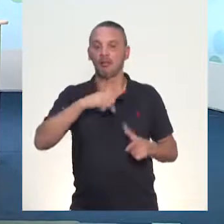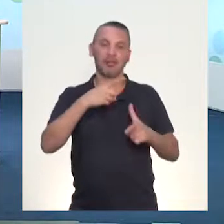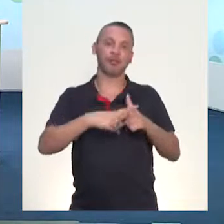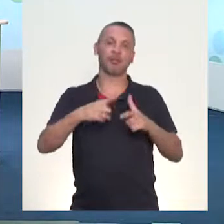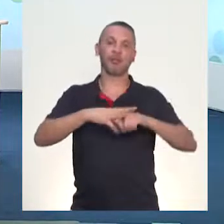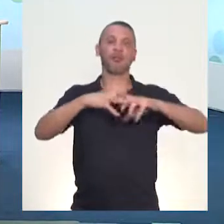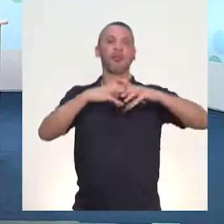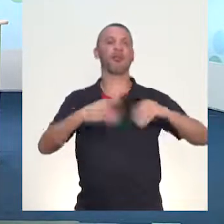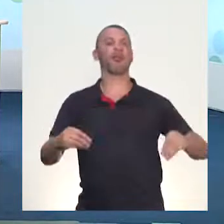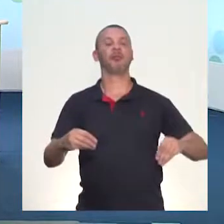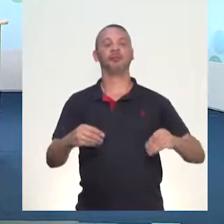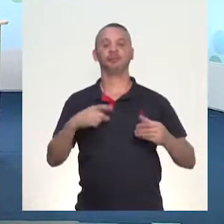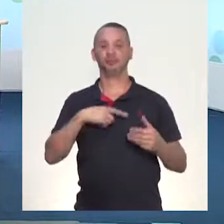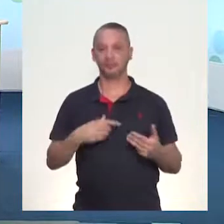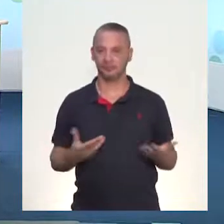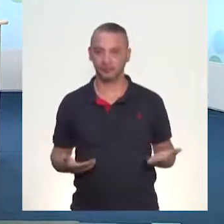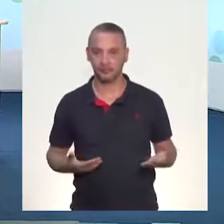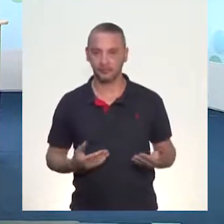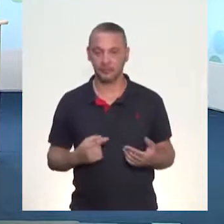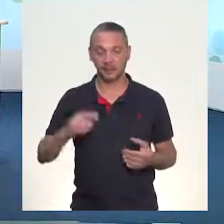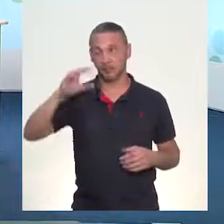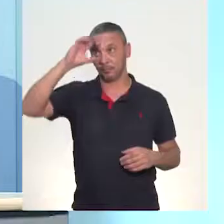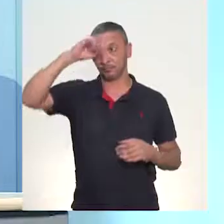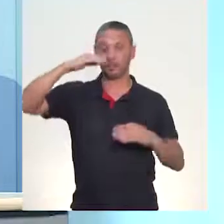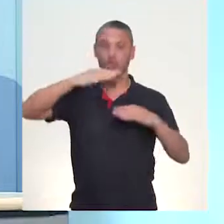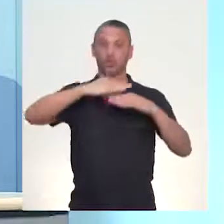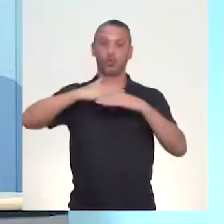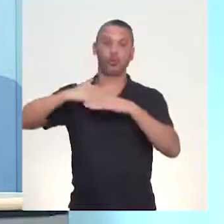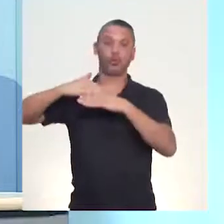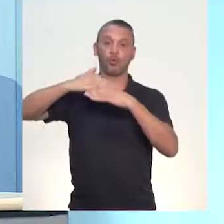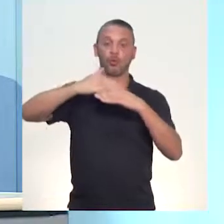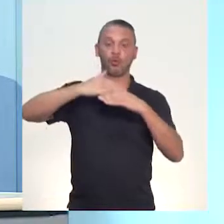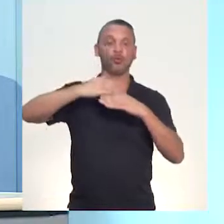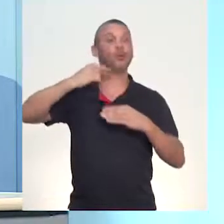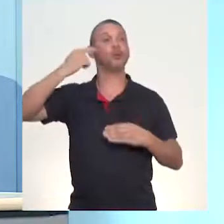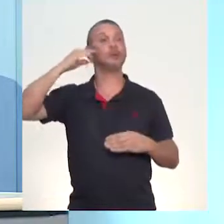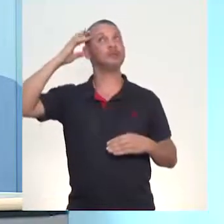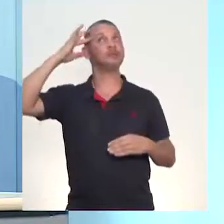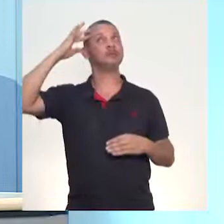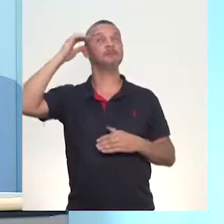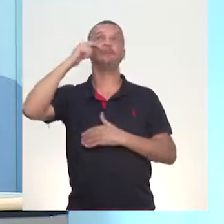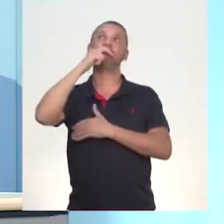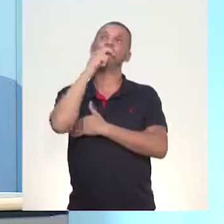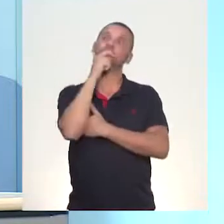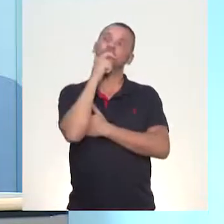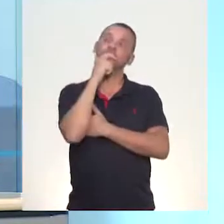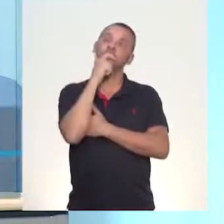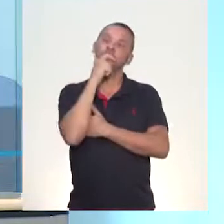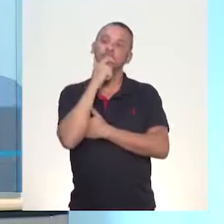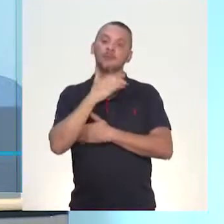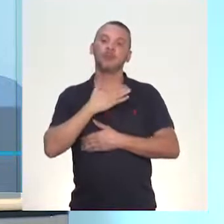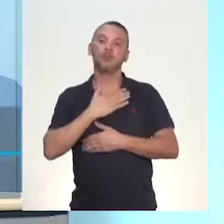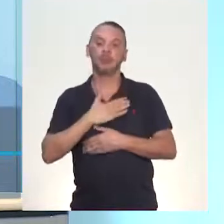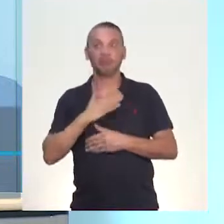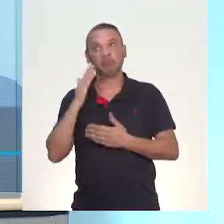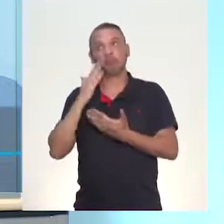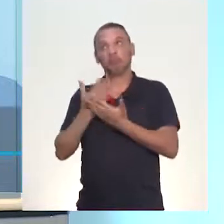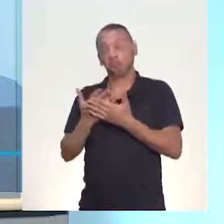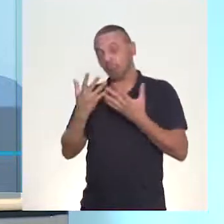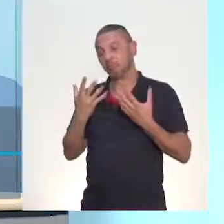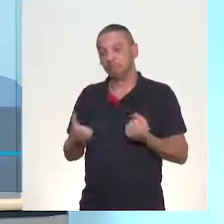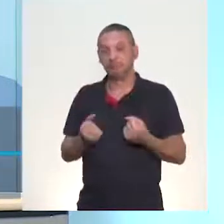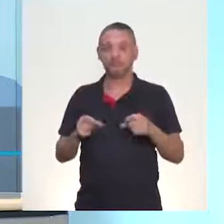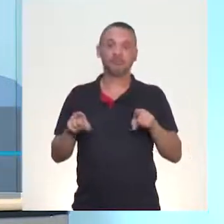problemas também. De alguma forma é. O senso comum, ele também induz a um certo conformismo,